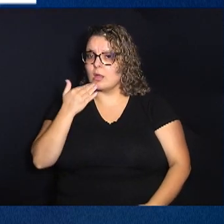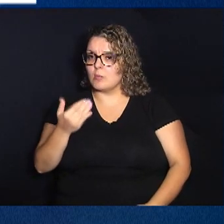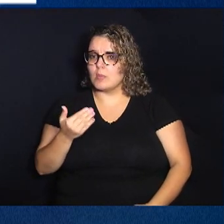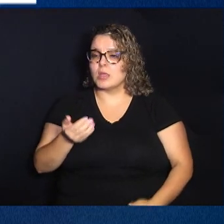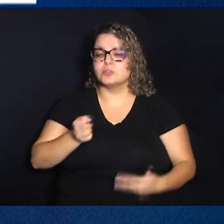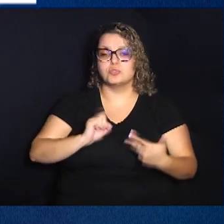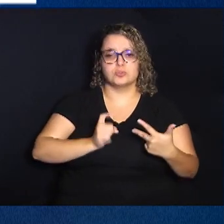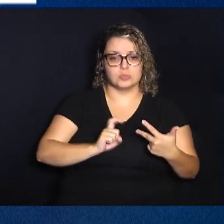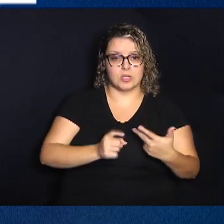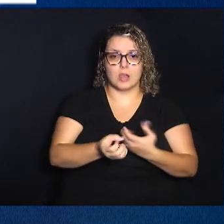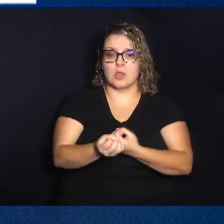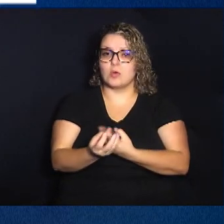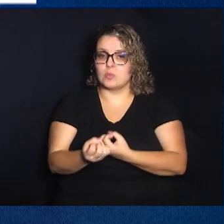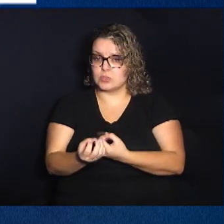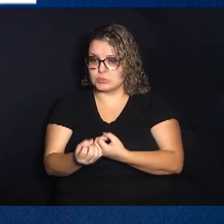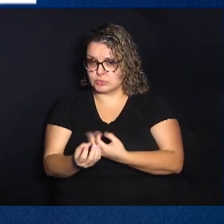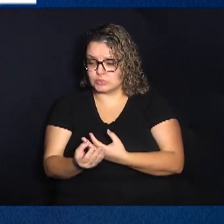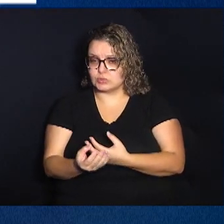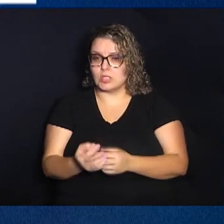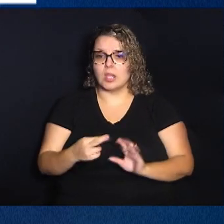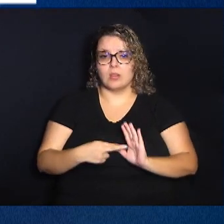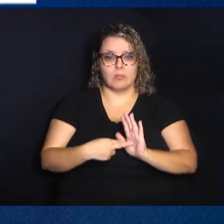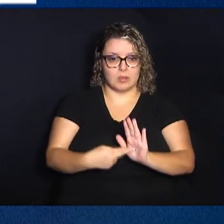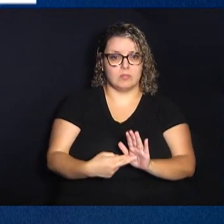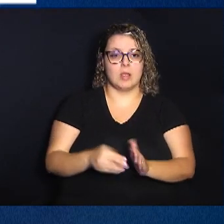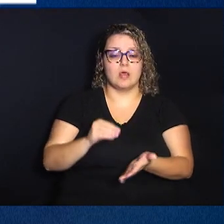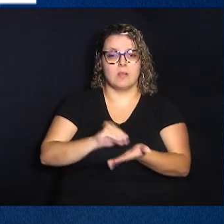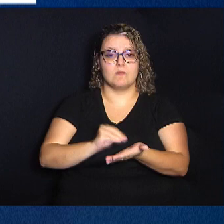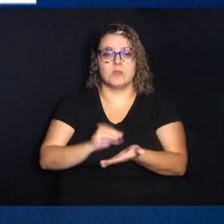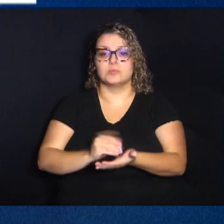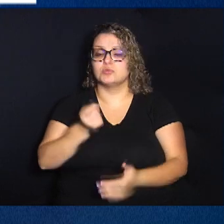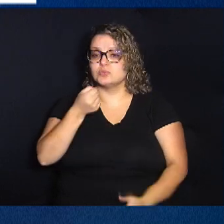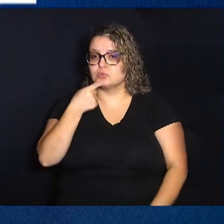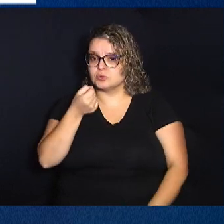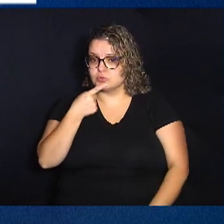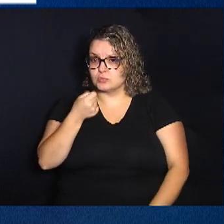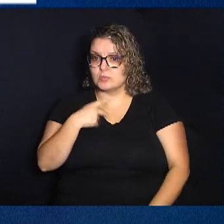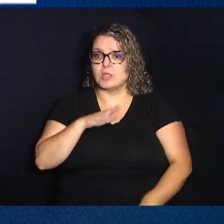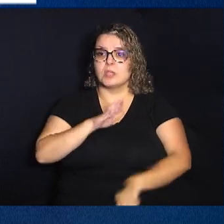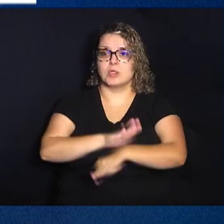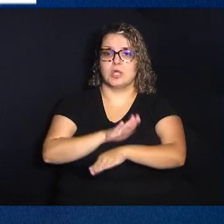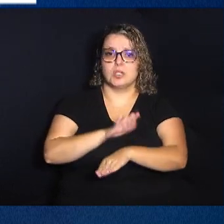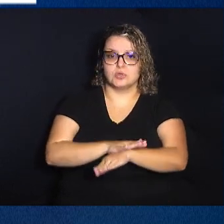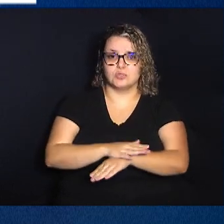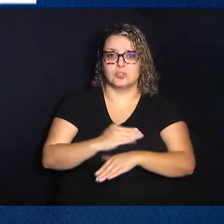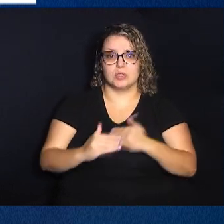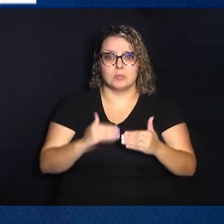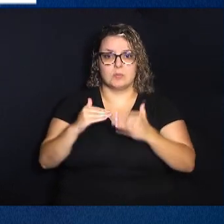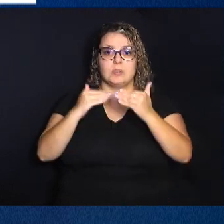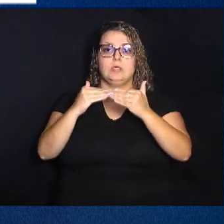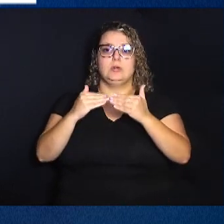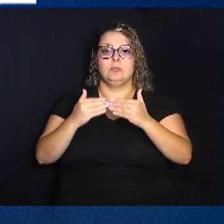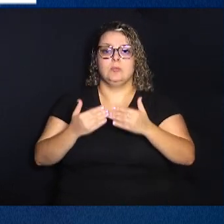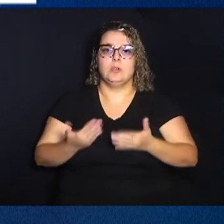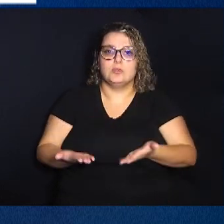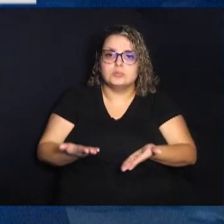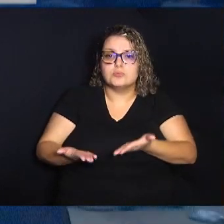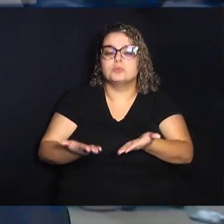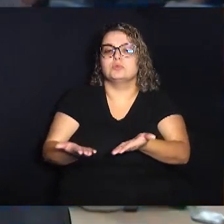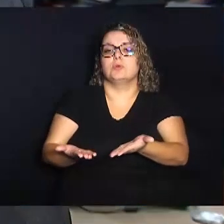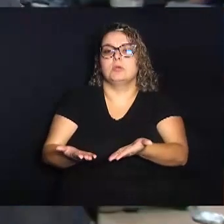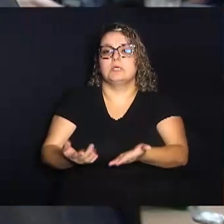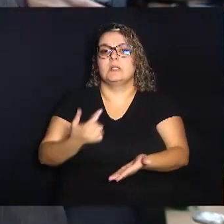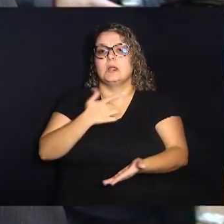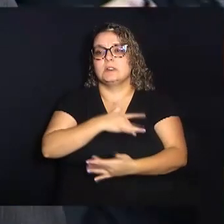Executivo informações referente à falta dos medicamentos que auxilia na formação e manutenção da saúde